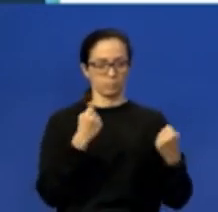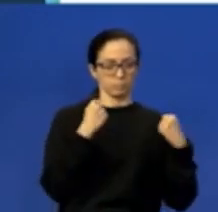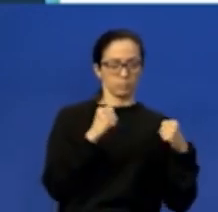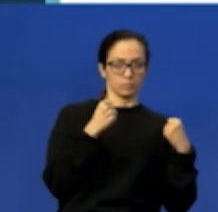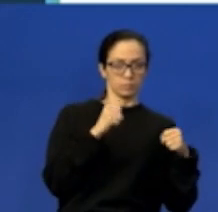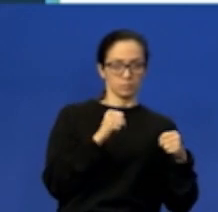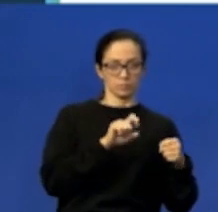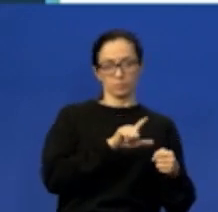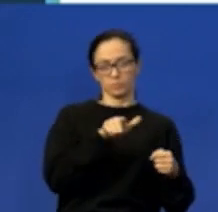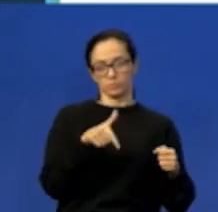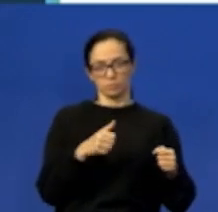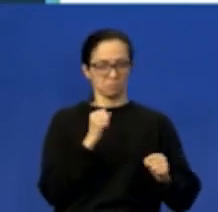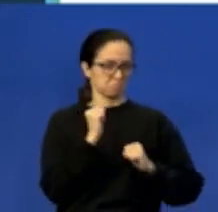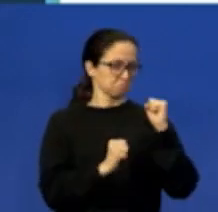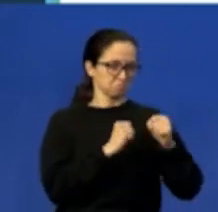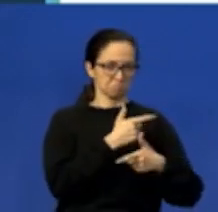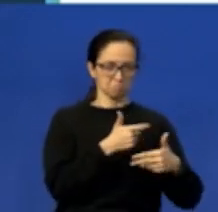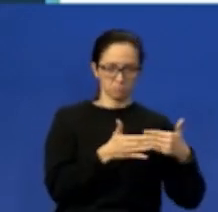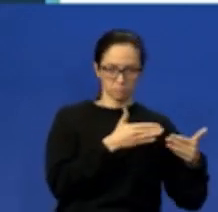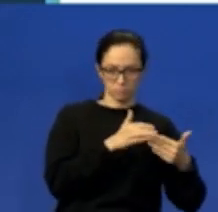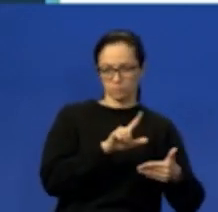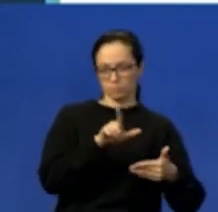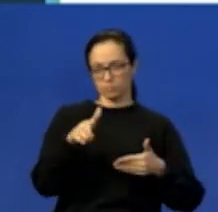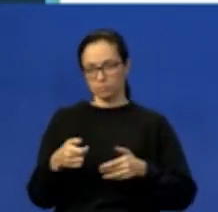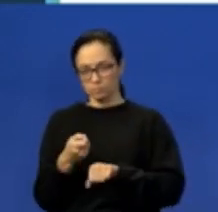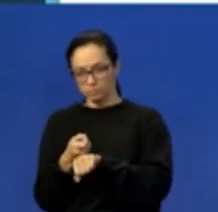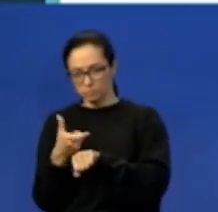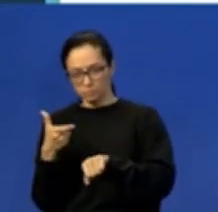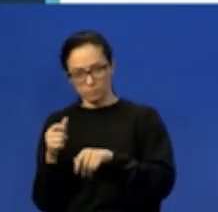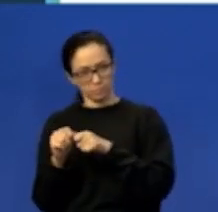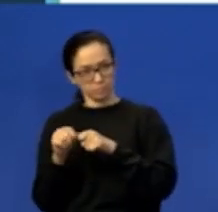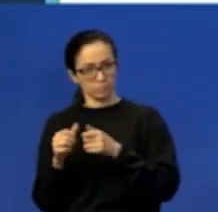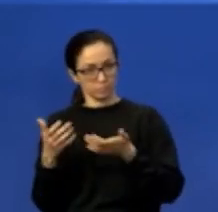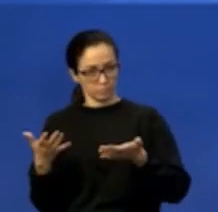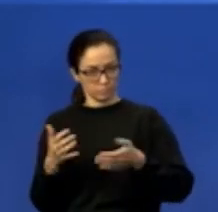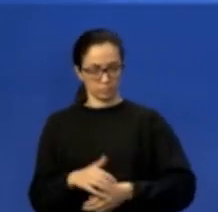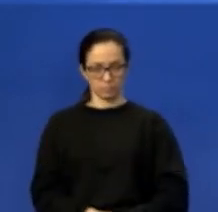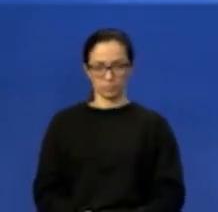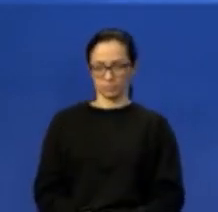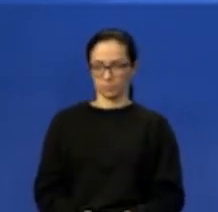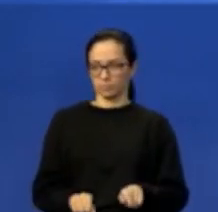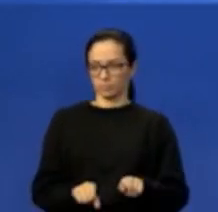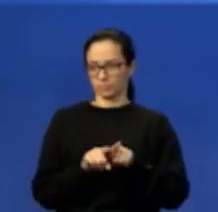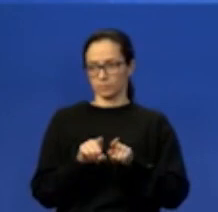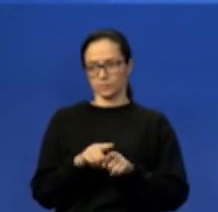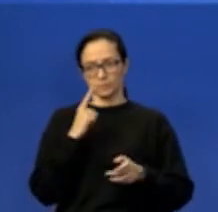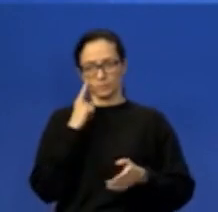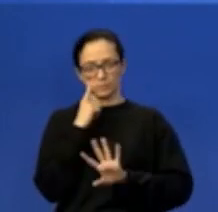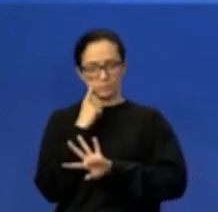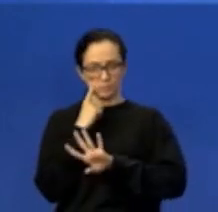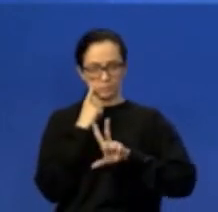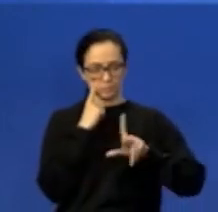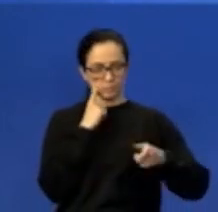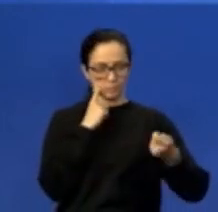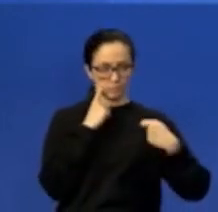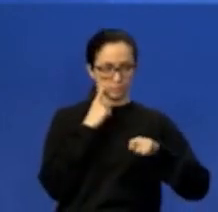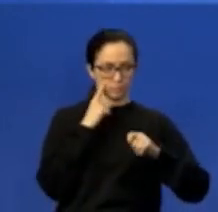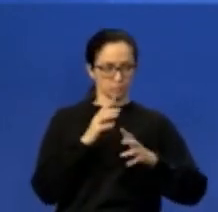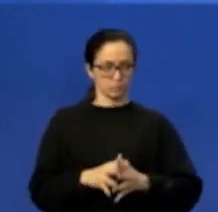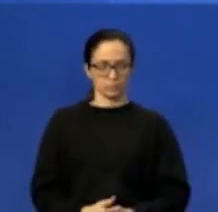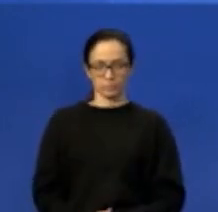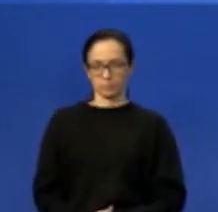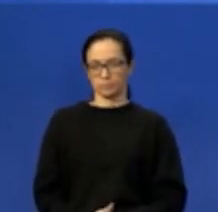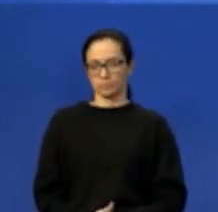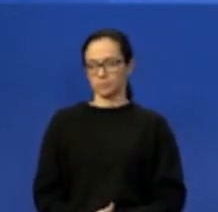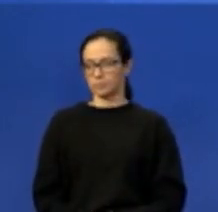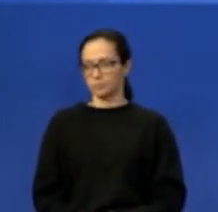realizadas antes da coleta da amostra e também o uso de determinados medicamentos, como eu já mencionei. Existem alguns tipos de coletas de